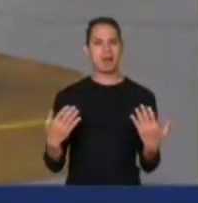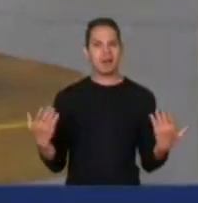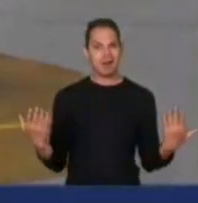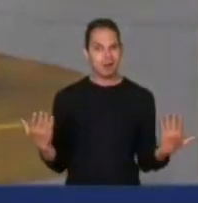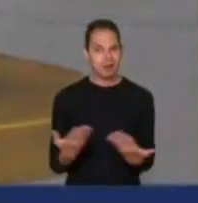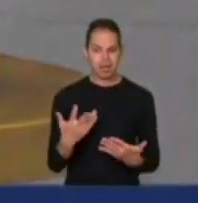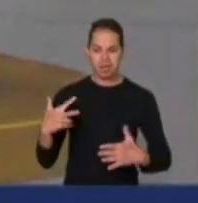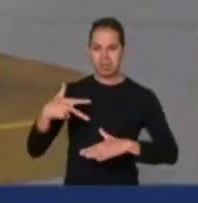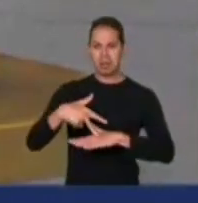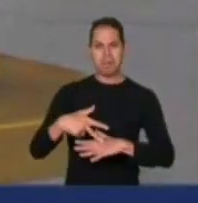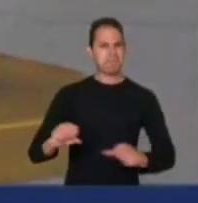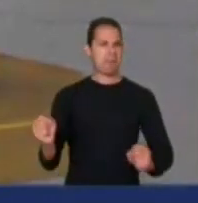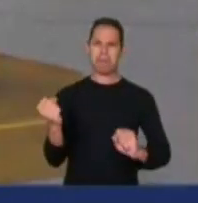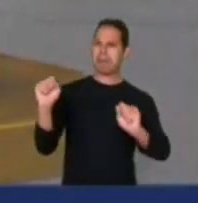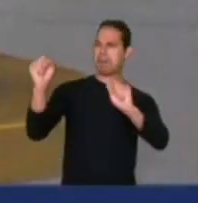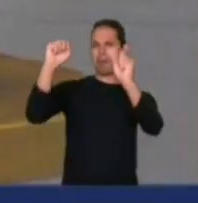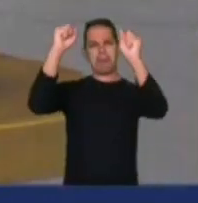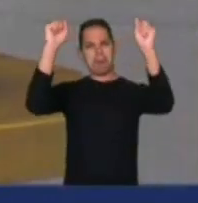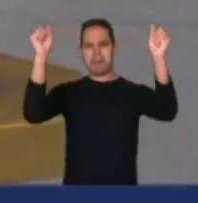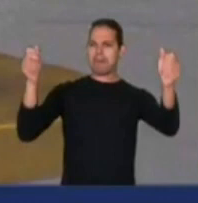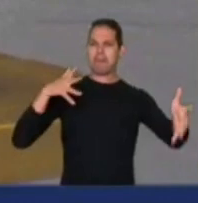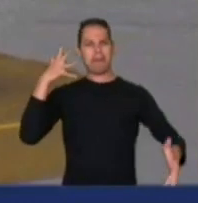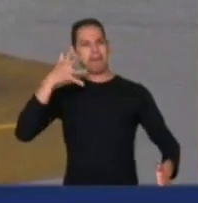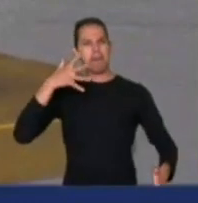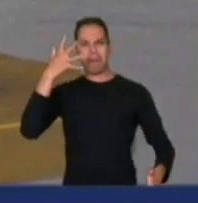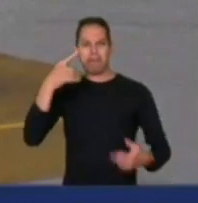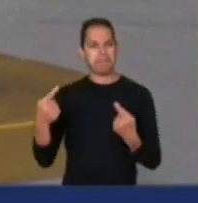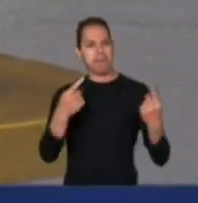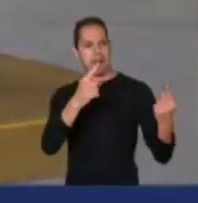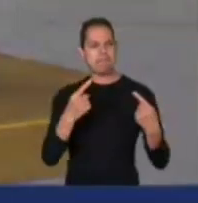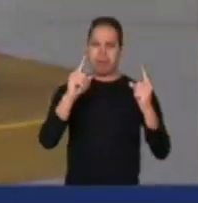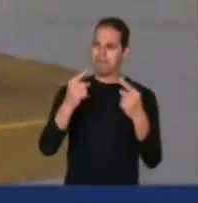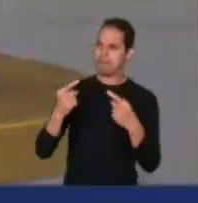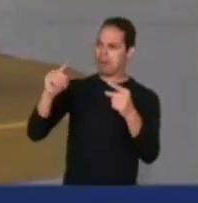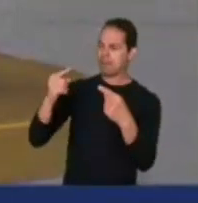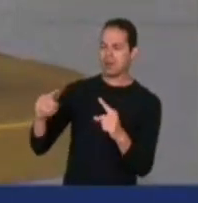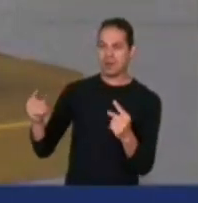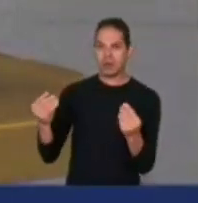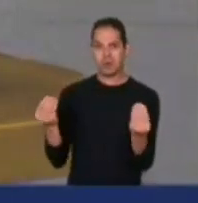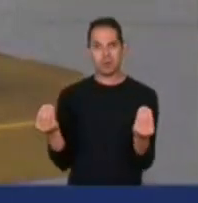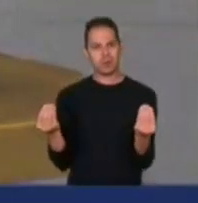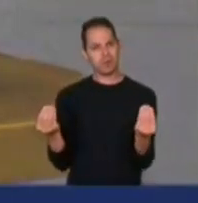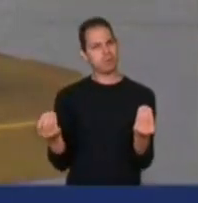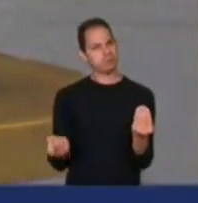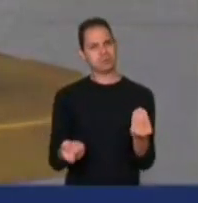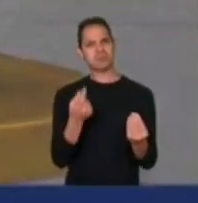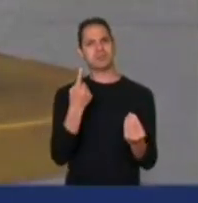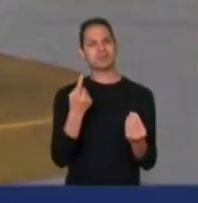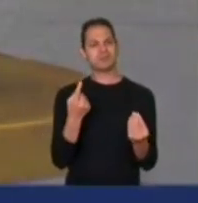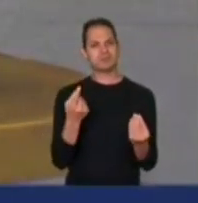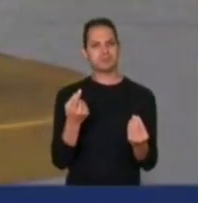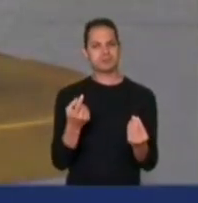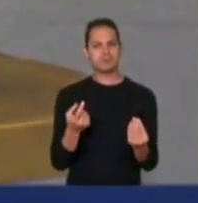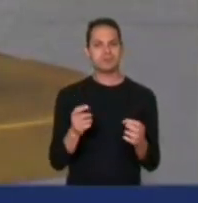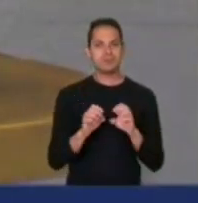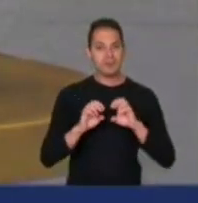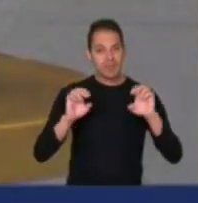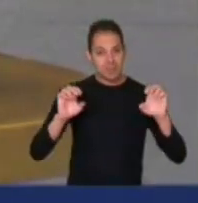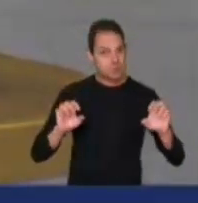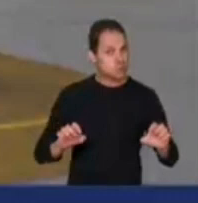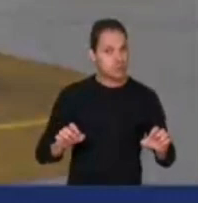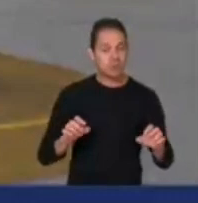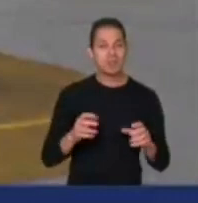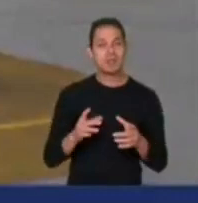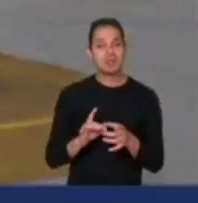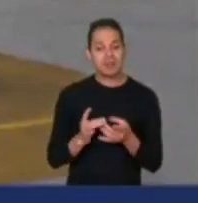nessa pessoa inconformada que agride a algo fundamental, imprescindível, estruturante da democracia, que